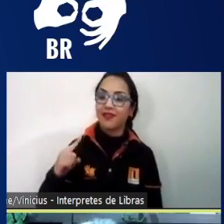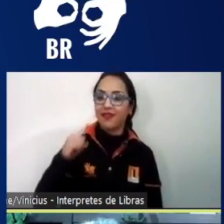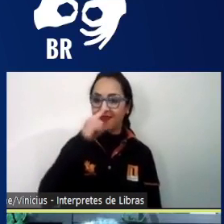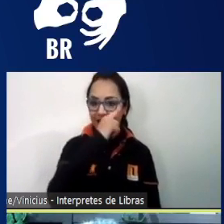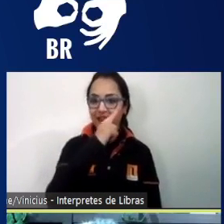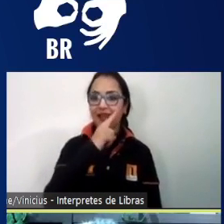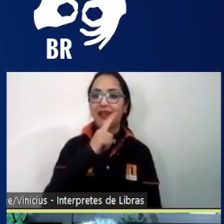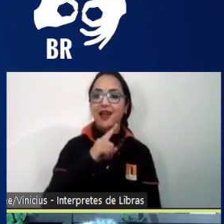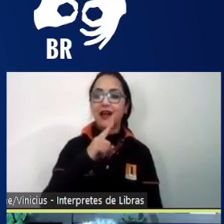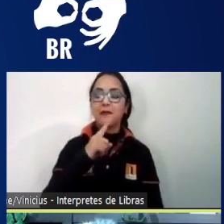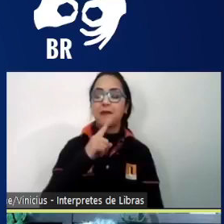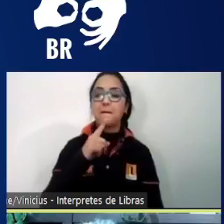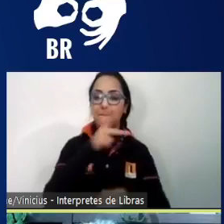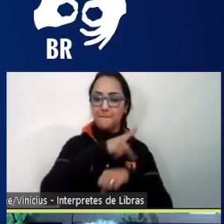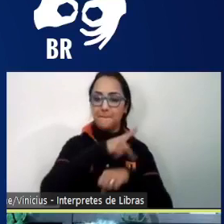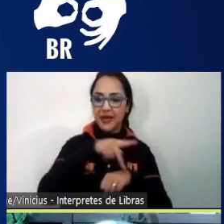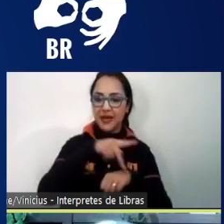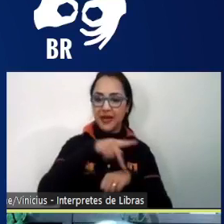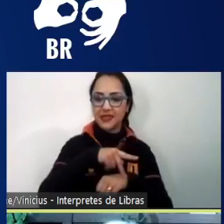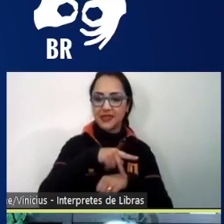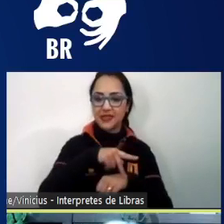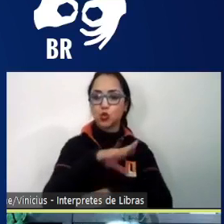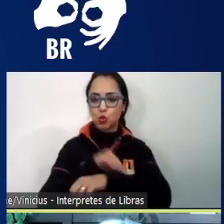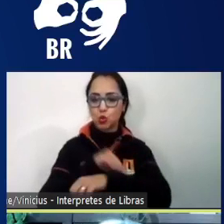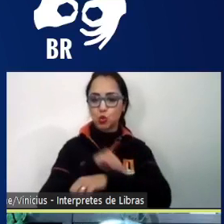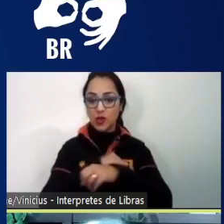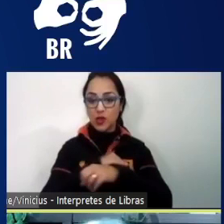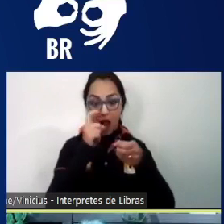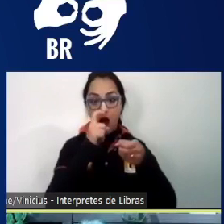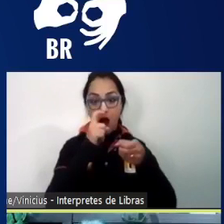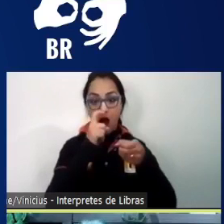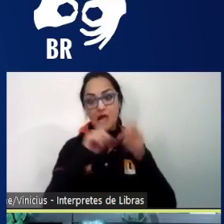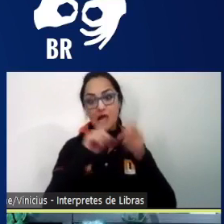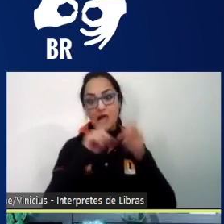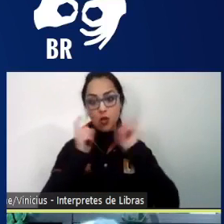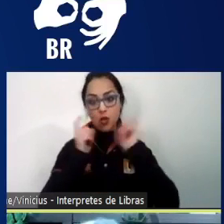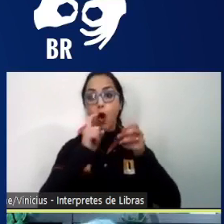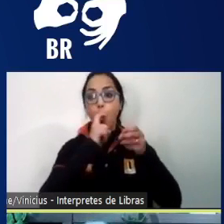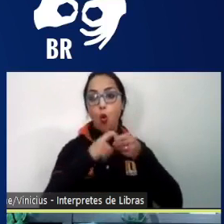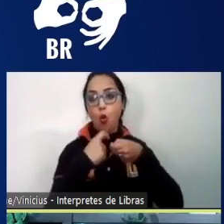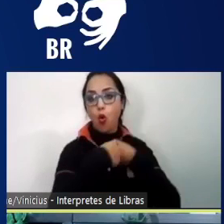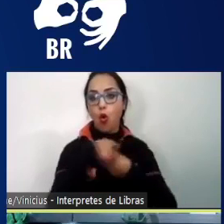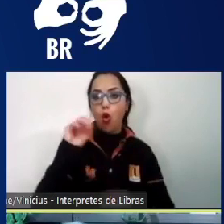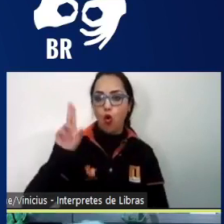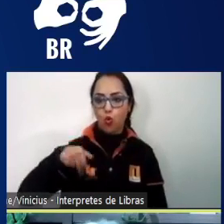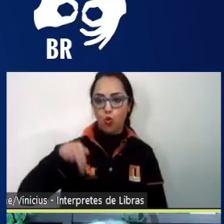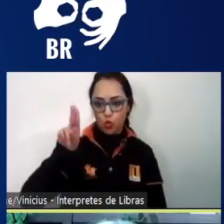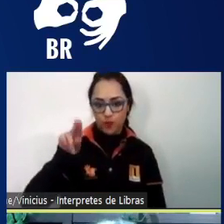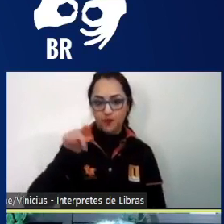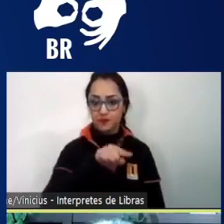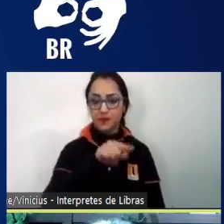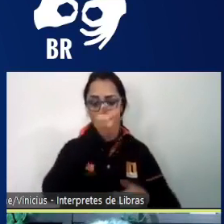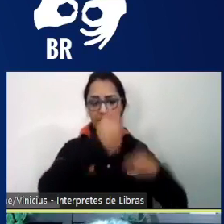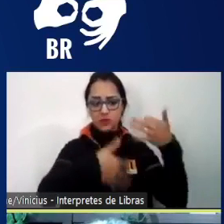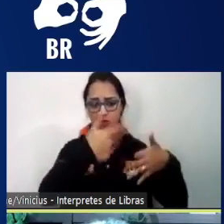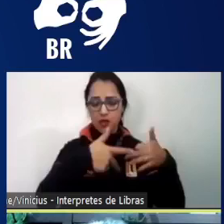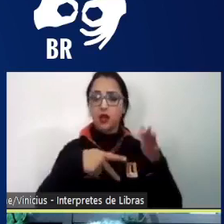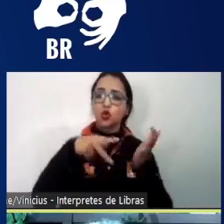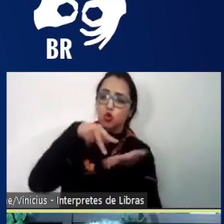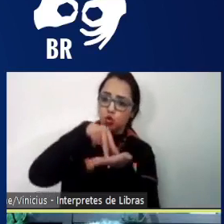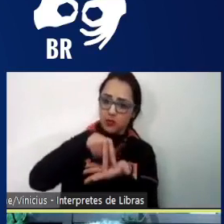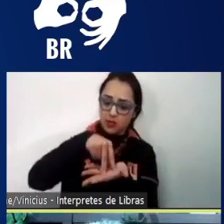Unidas, lá na Suécia, que ainda discutia objetivamente a questão do meio ambiente e seus